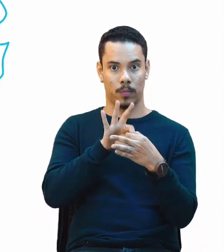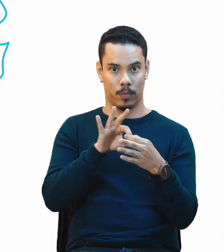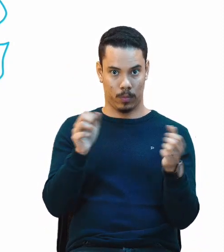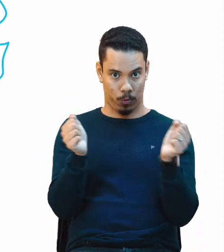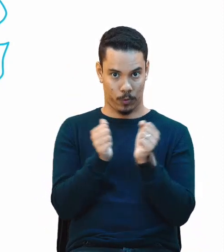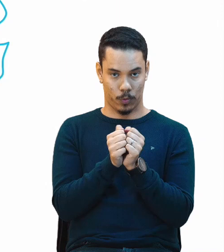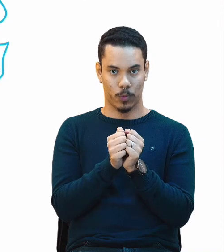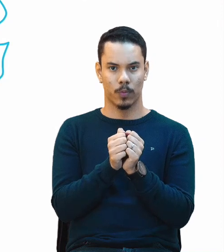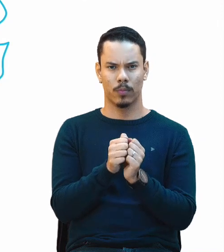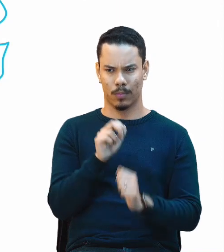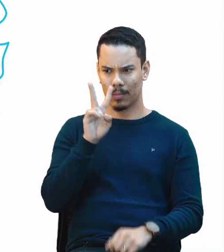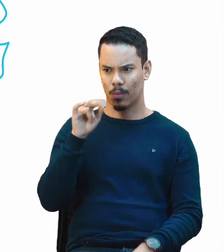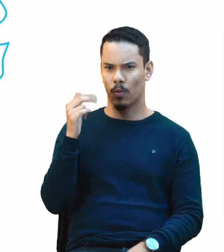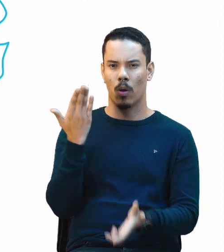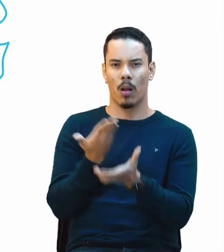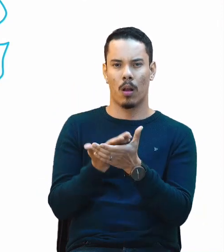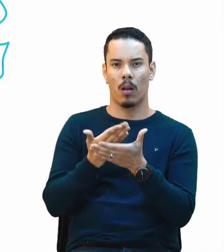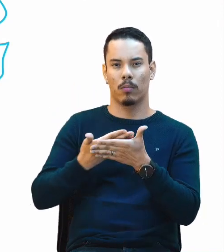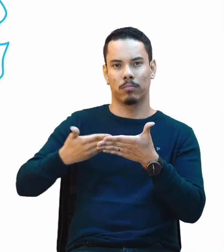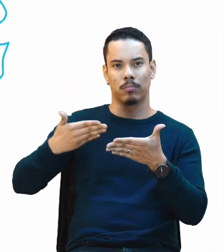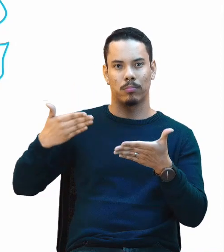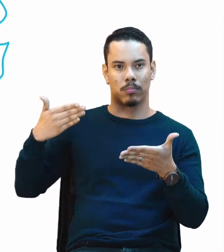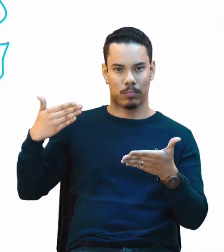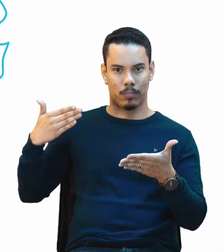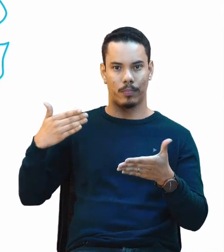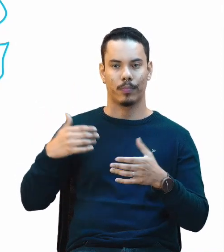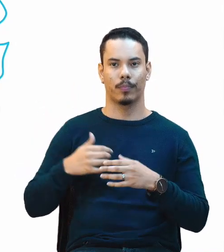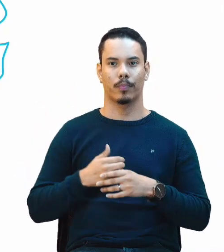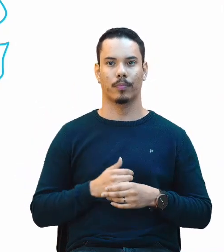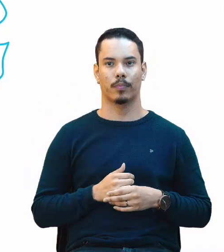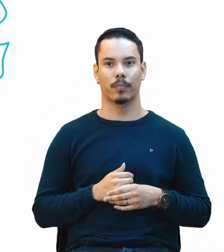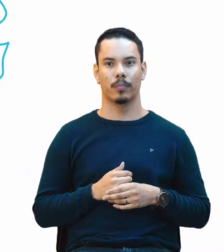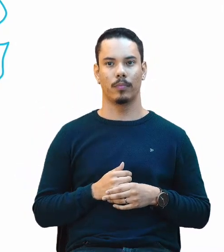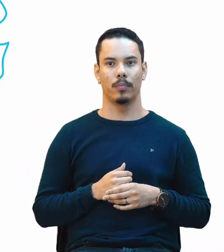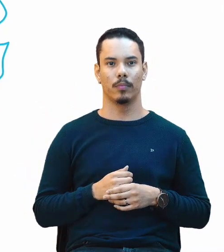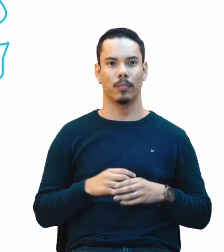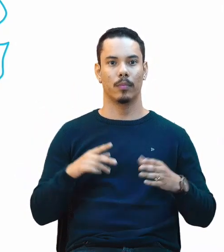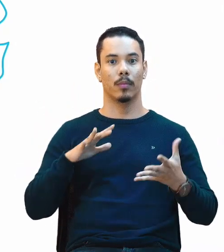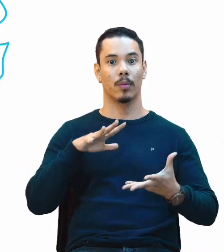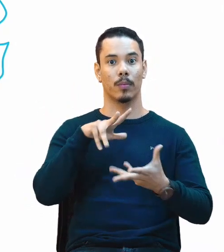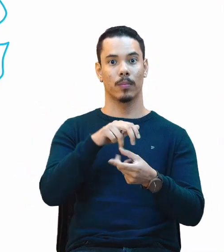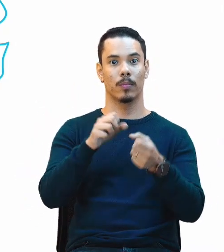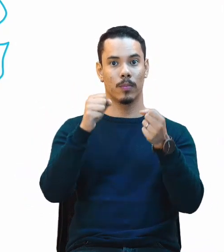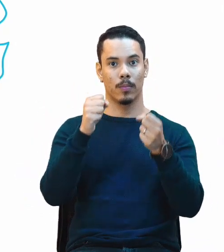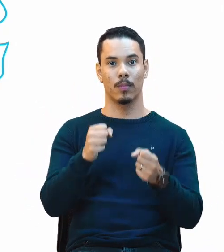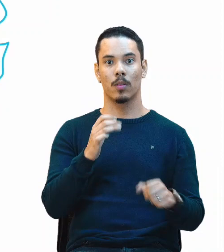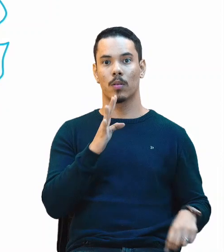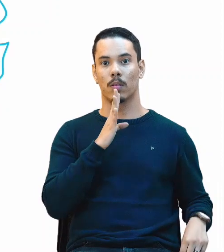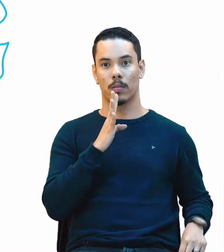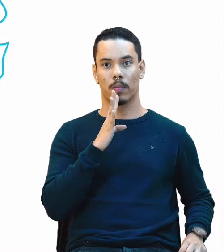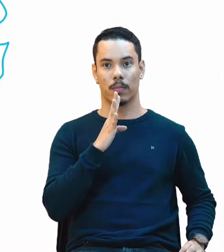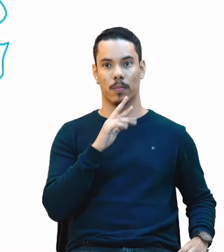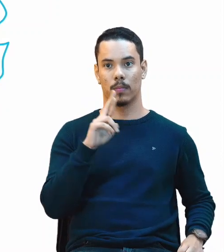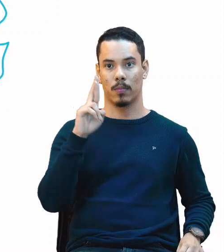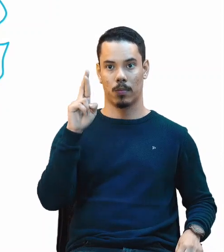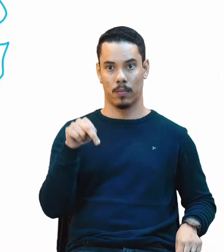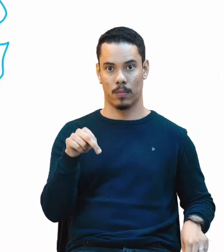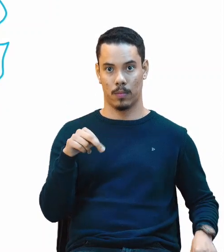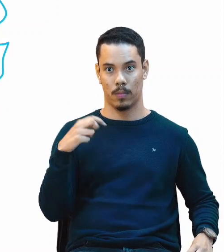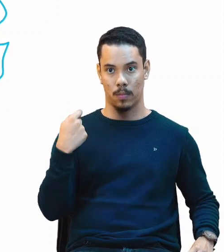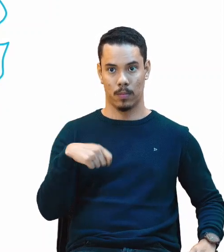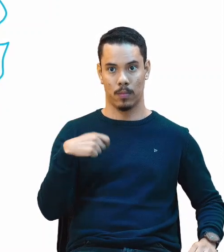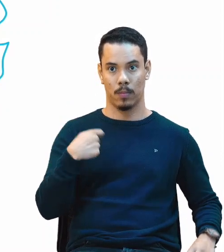na aula anterior o logos como razão? Para que o mundo possa ser conhecido pela razão, é preciso que haja